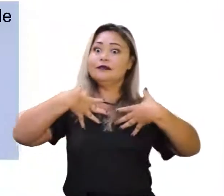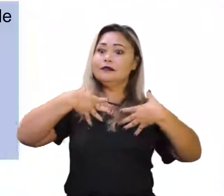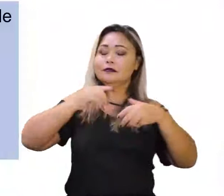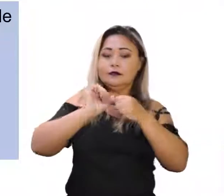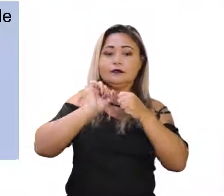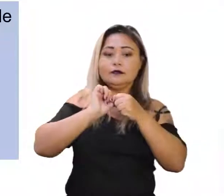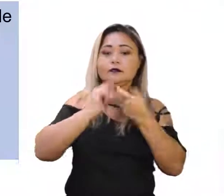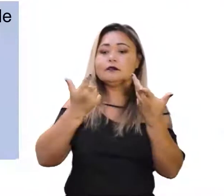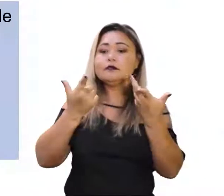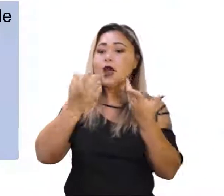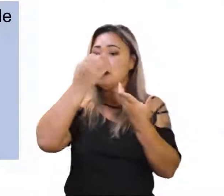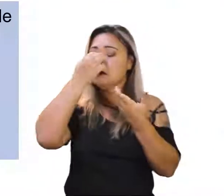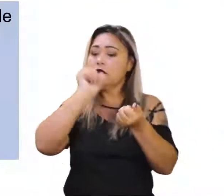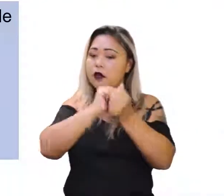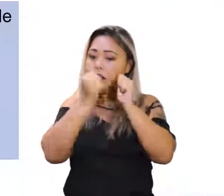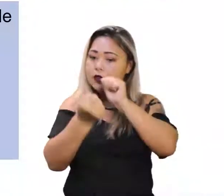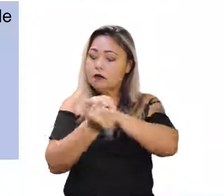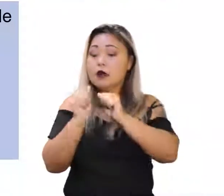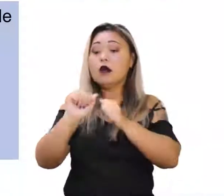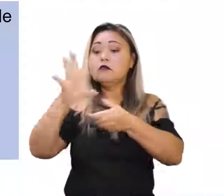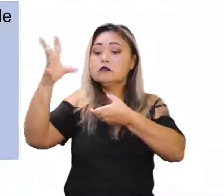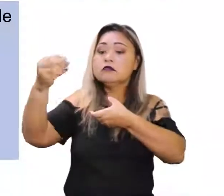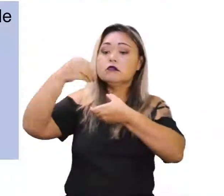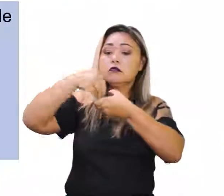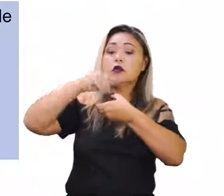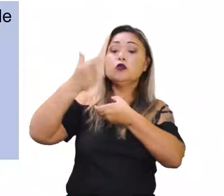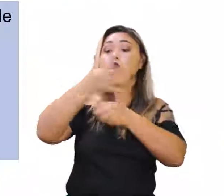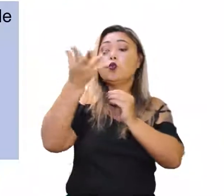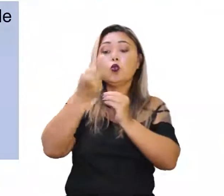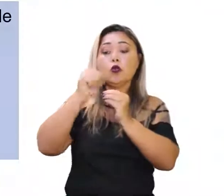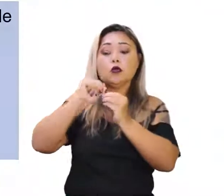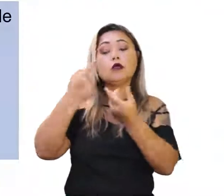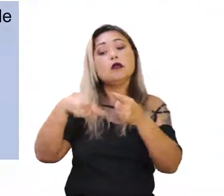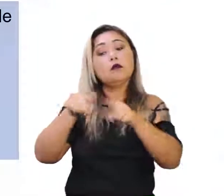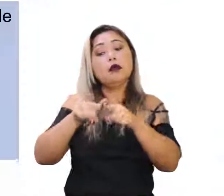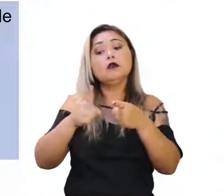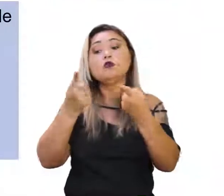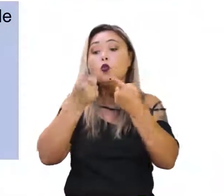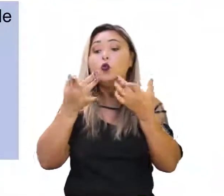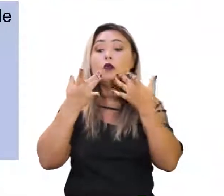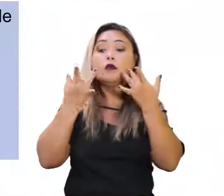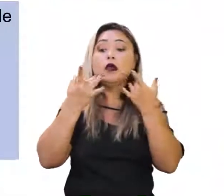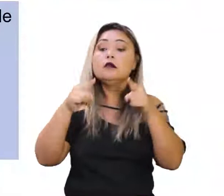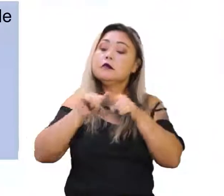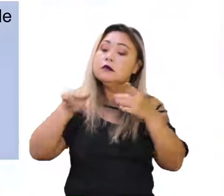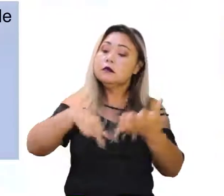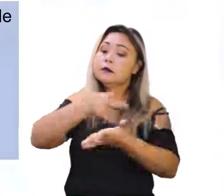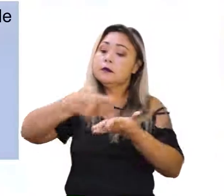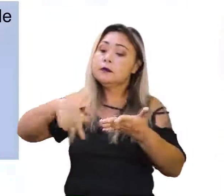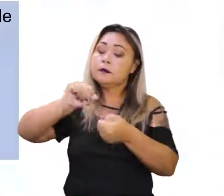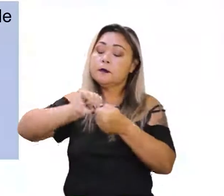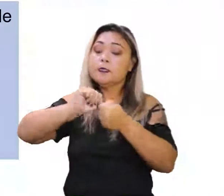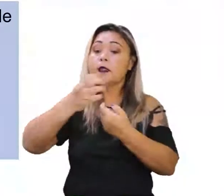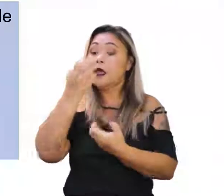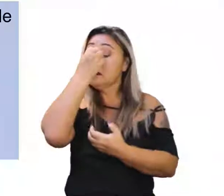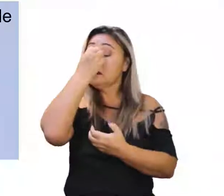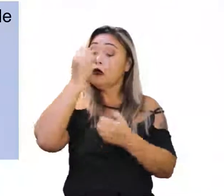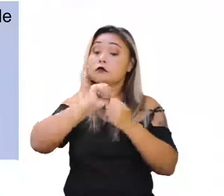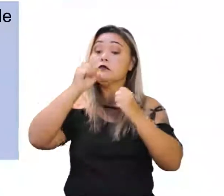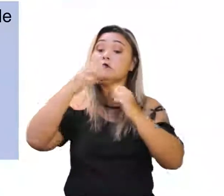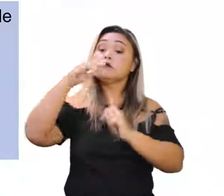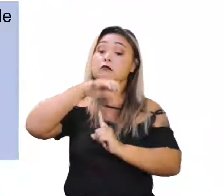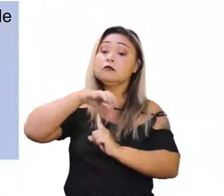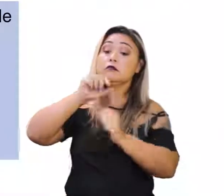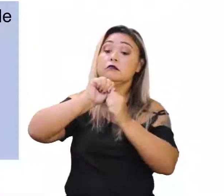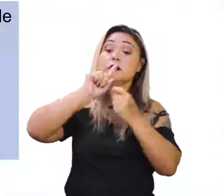adaptando e recebendo a influência também de outras artes, como o teatro e a dança. É verdade. O circo é um dos espetáculos que exerce